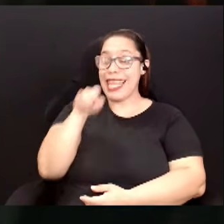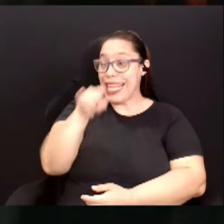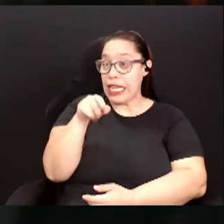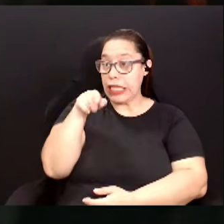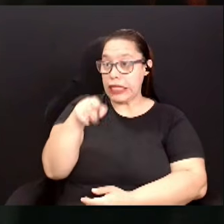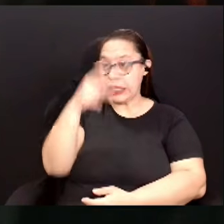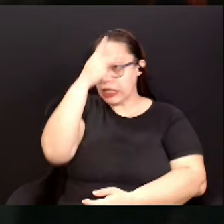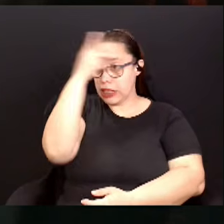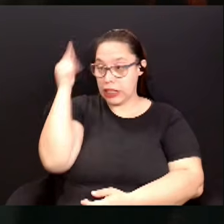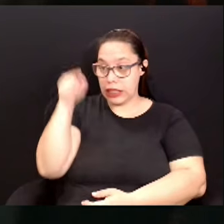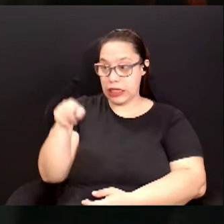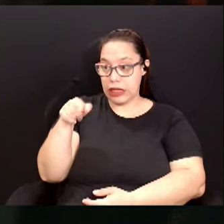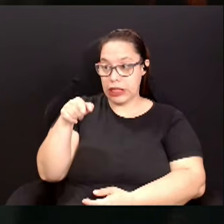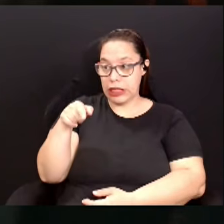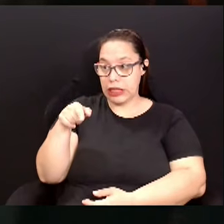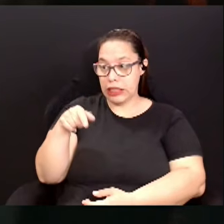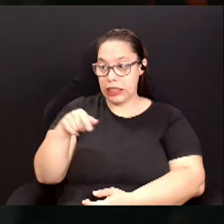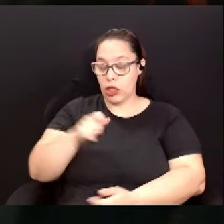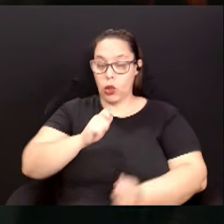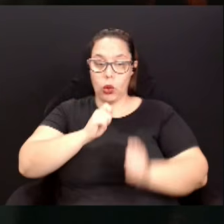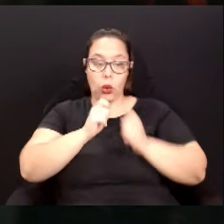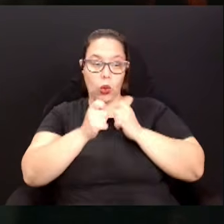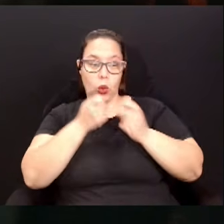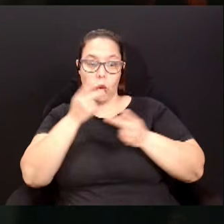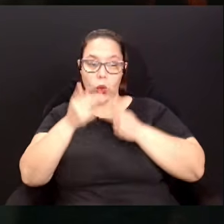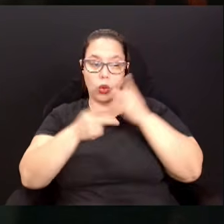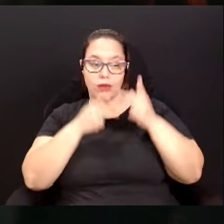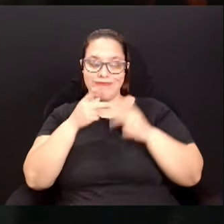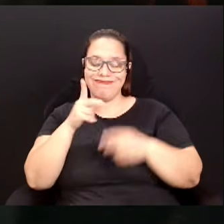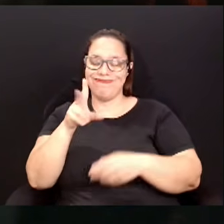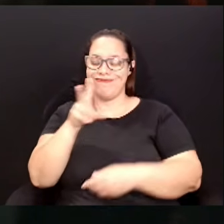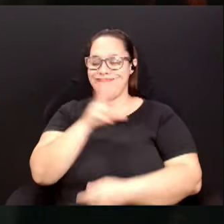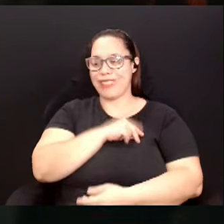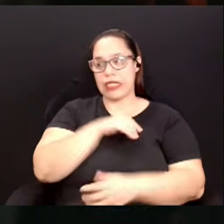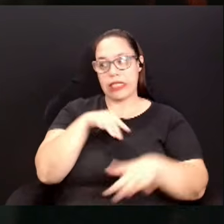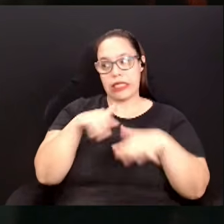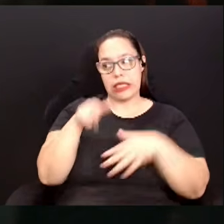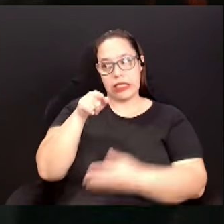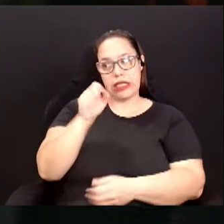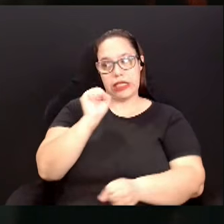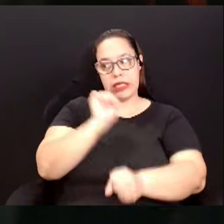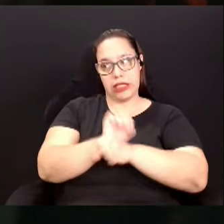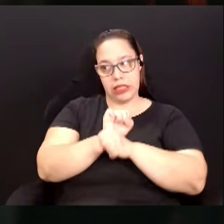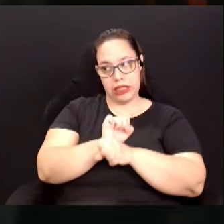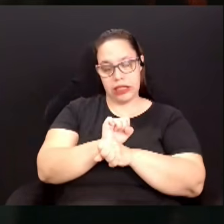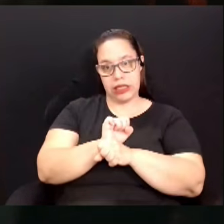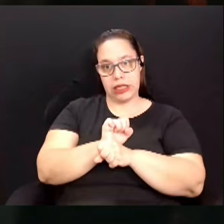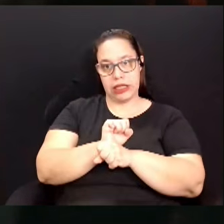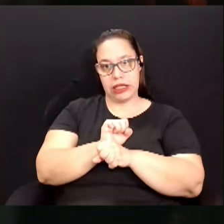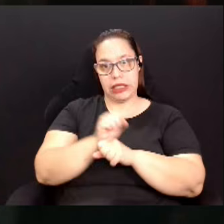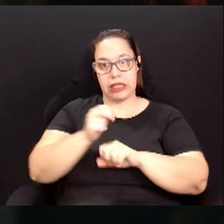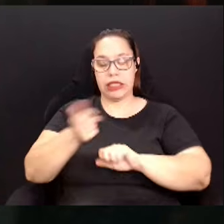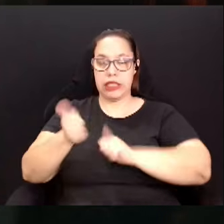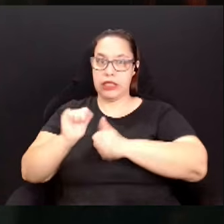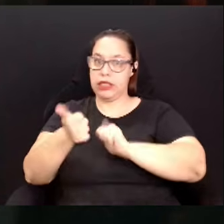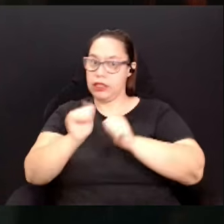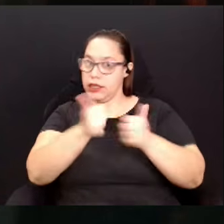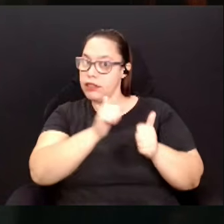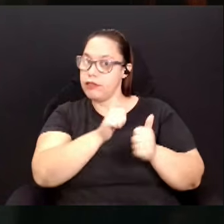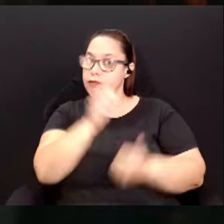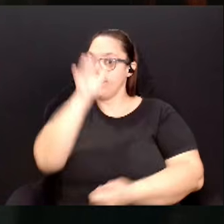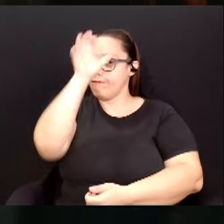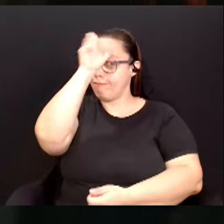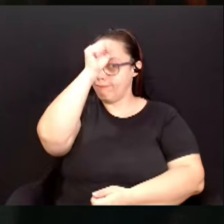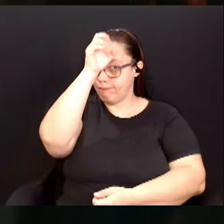que fica no monólogo, de repente é o momento de você parar, fazer uma autoanálise e aprender com o que